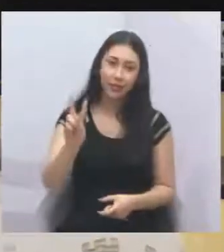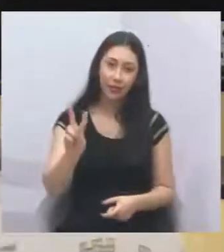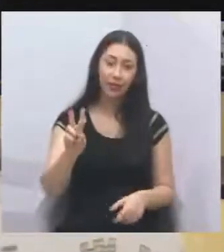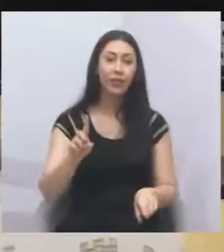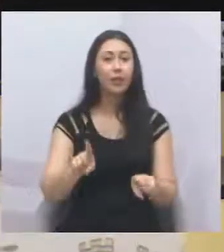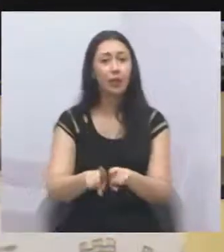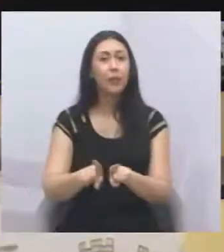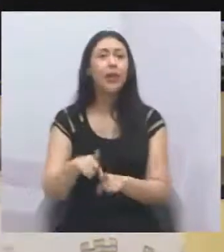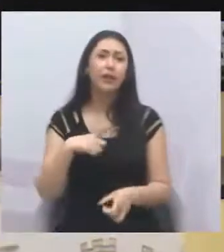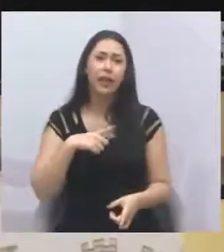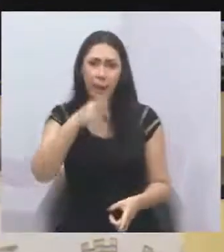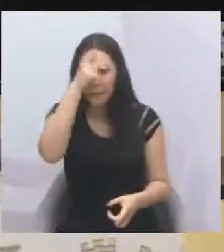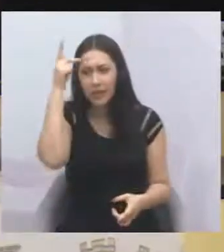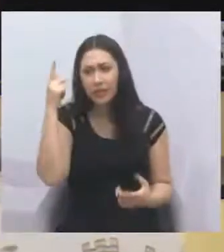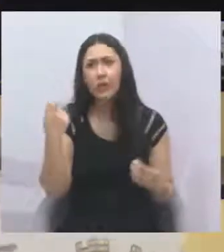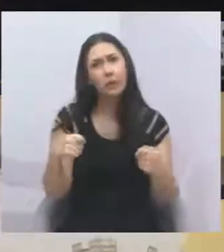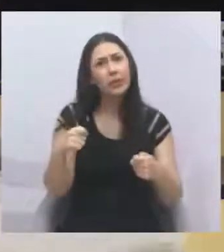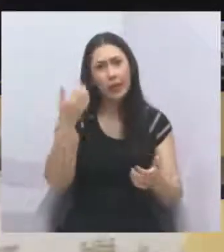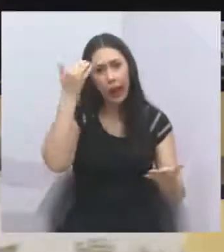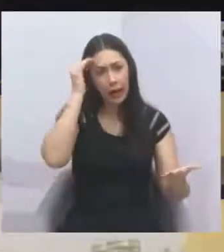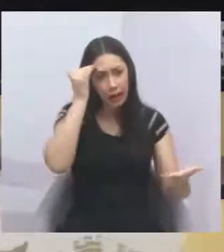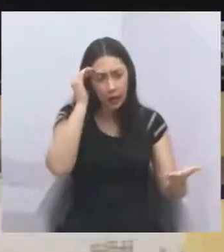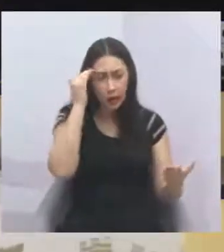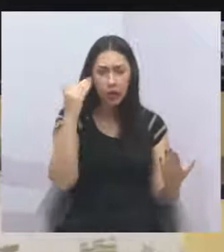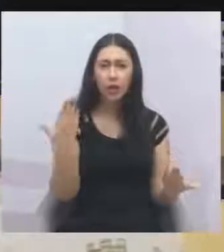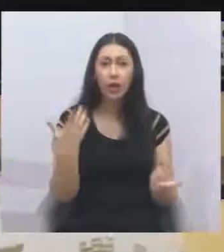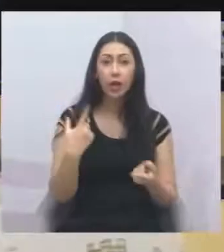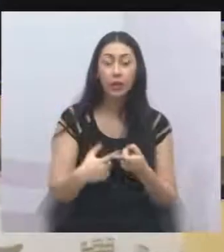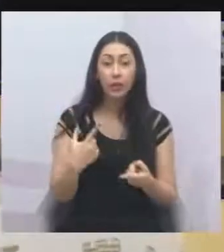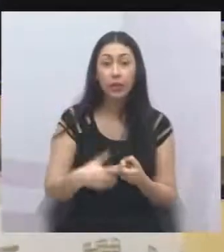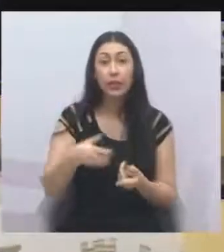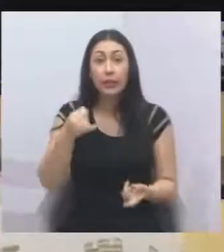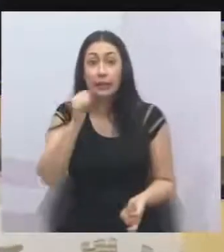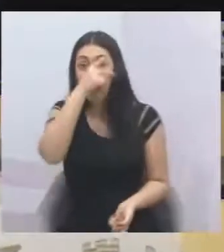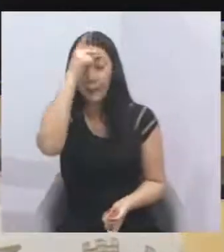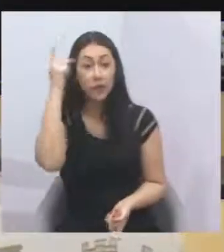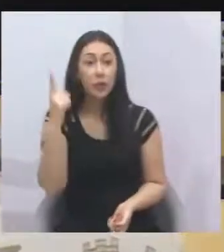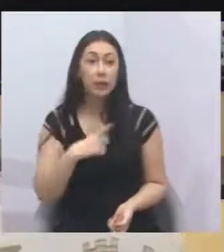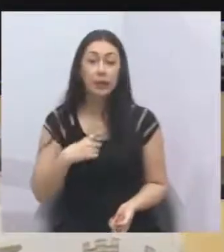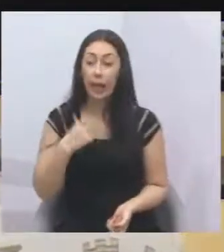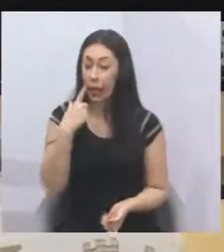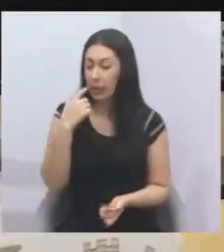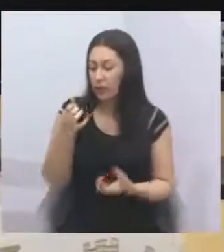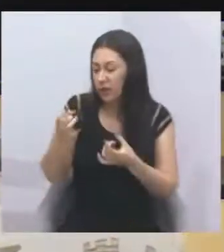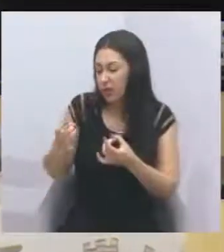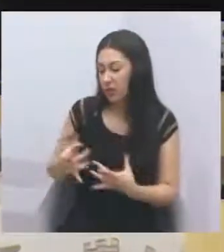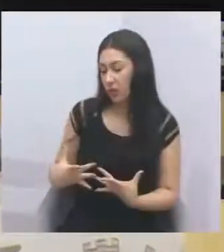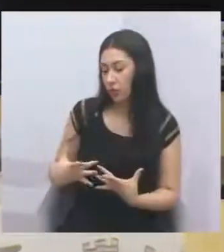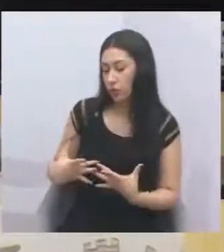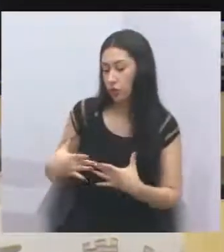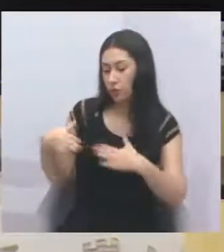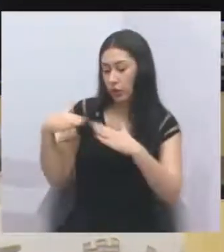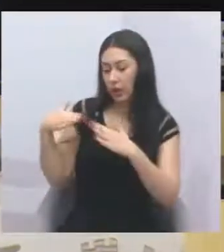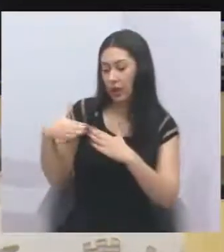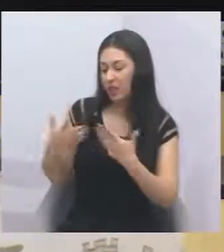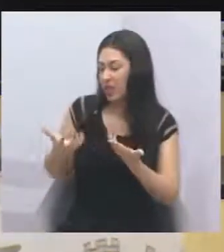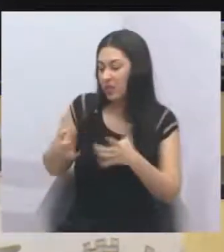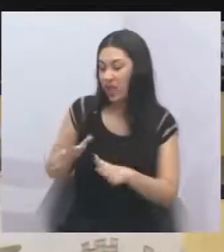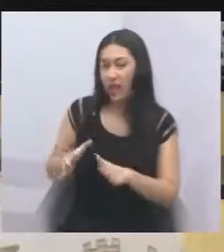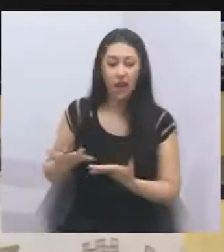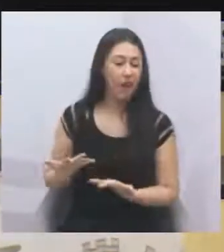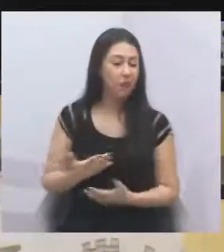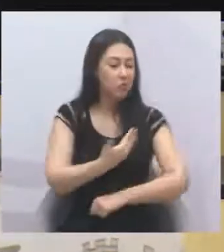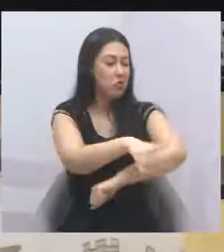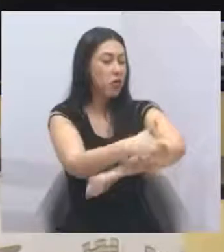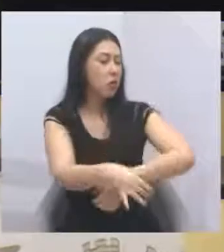munícipes que têm que se tocar, né? Porque se a pessoa tem um lixo em casa e ela não quer aquele lixo, ela não tem que jogar